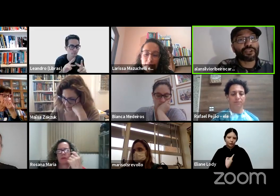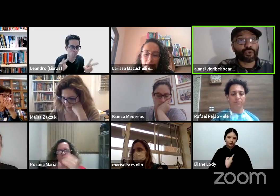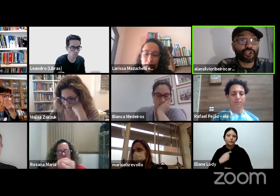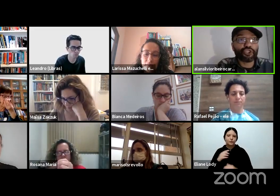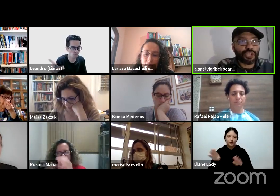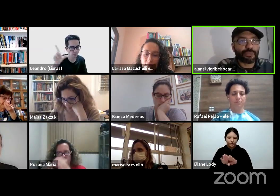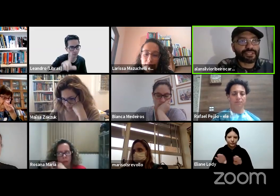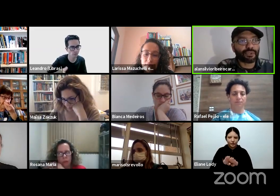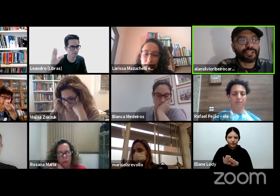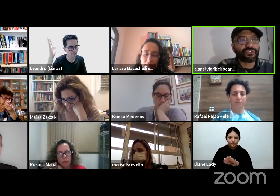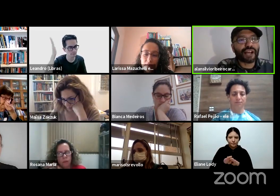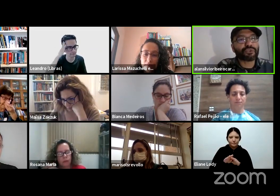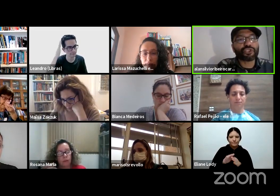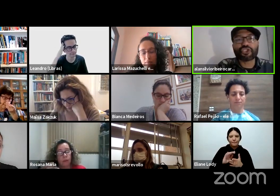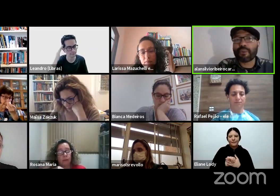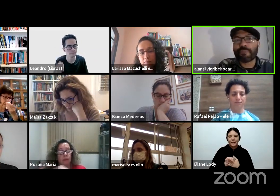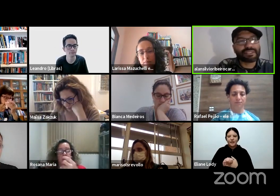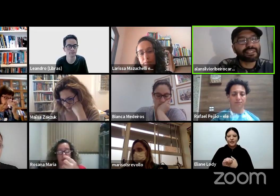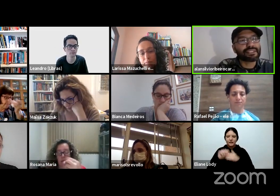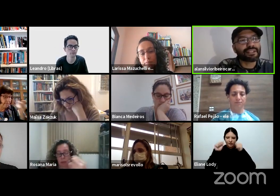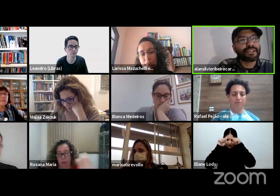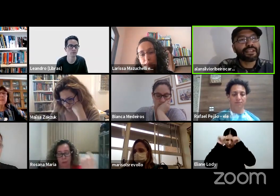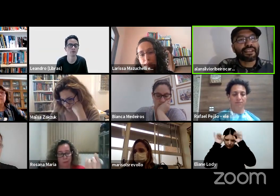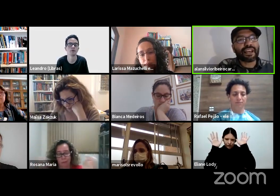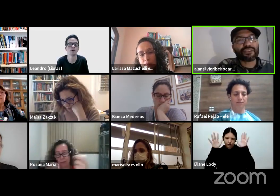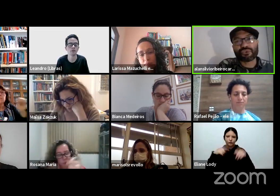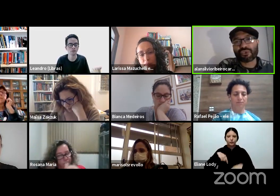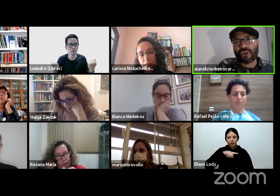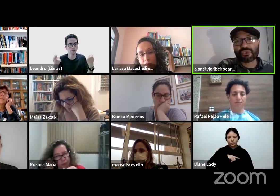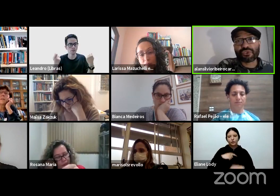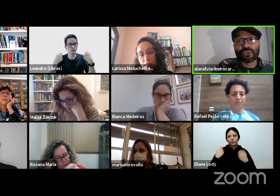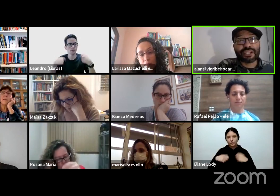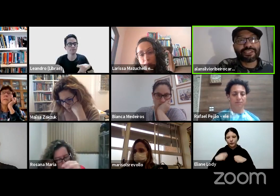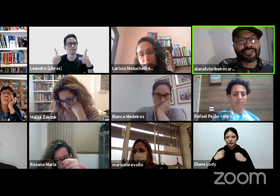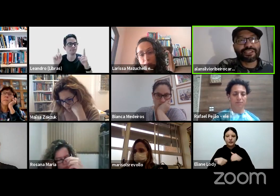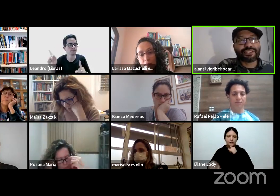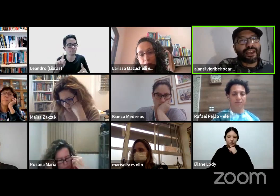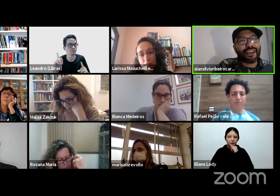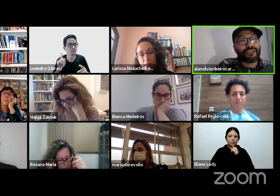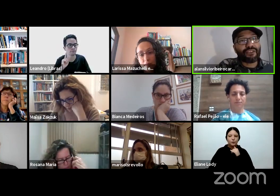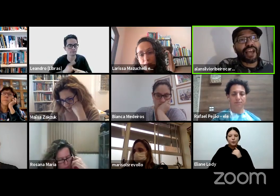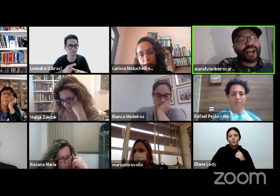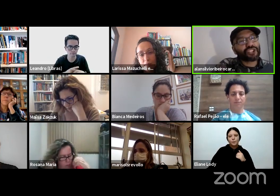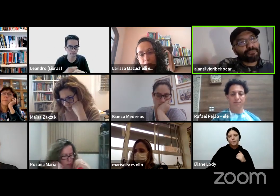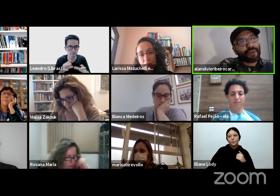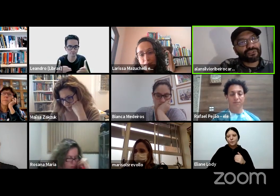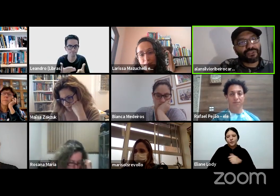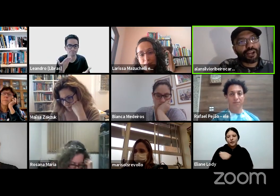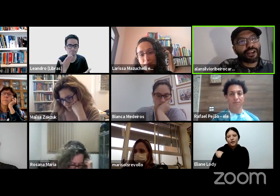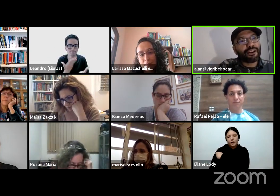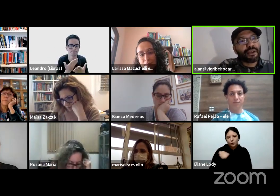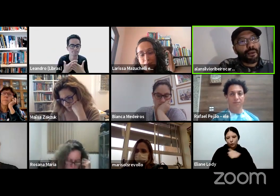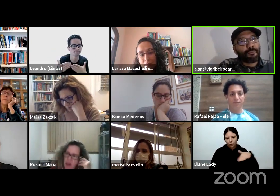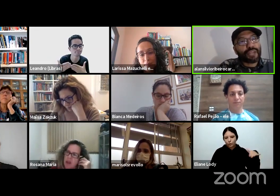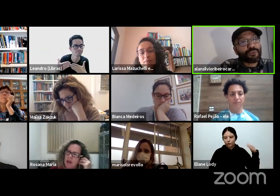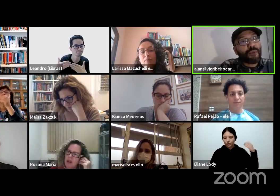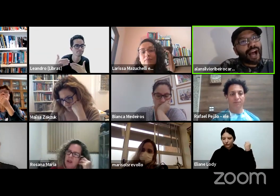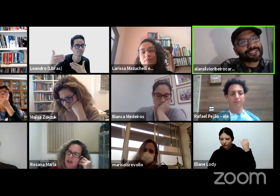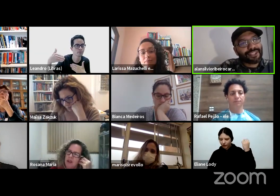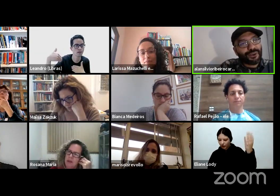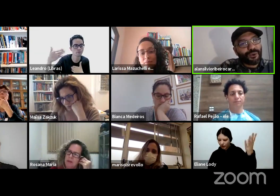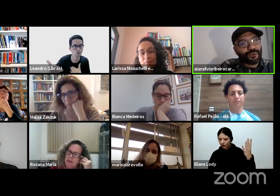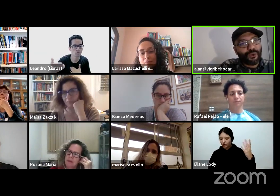né, eu acho que hoje em dia, por exemplo, né, de fato, a gente não precisa, né, que os nossos estudantes viajem para fora por